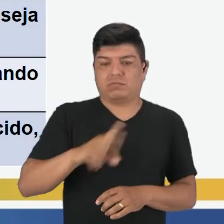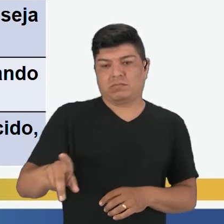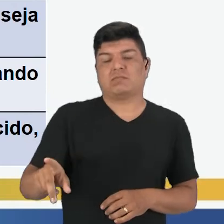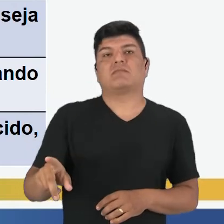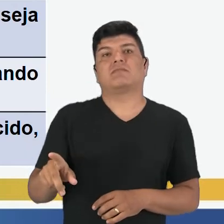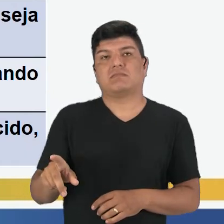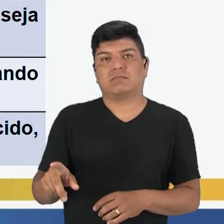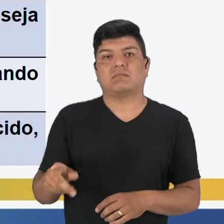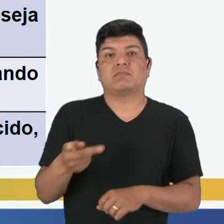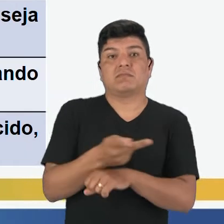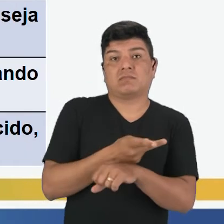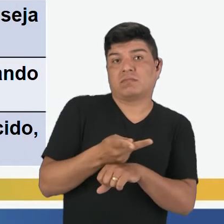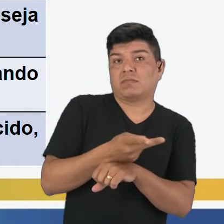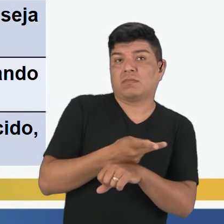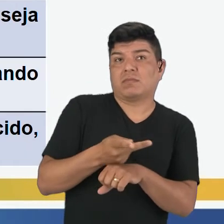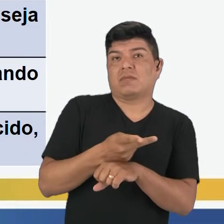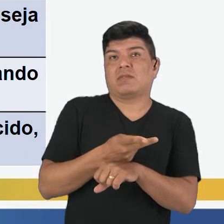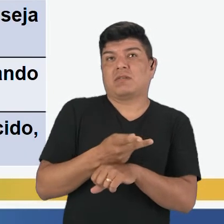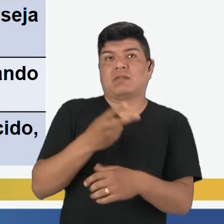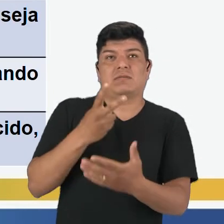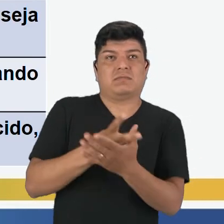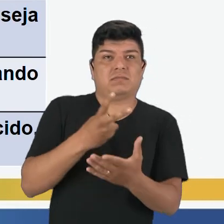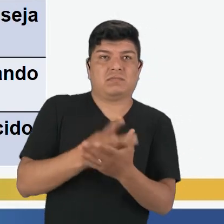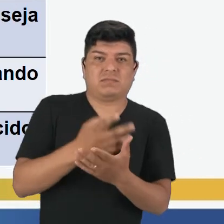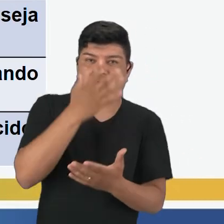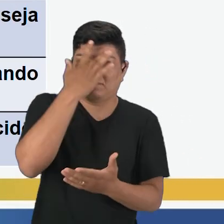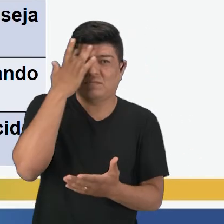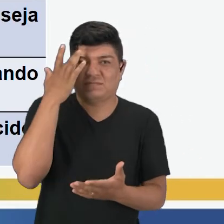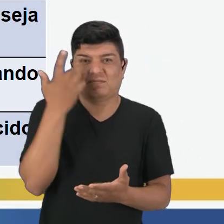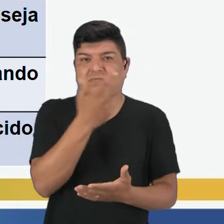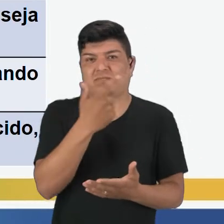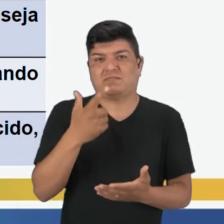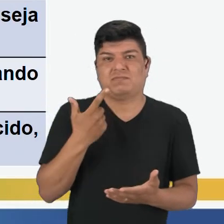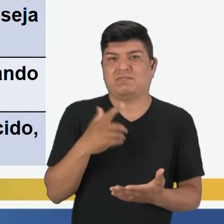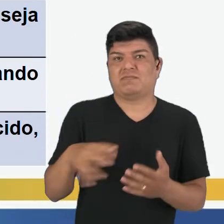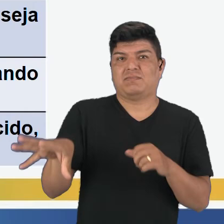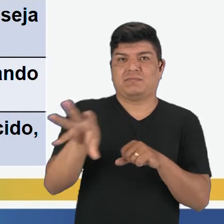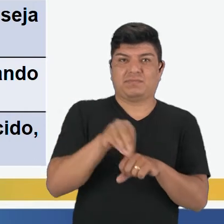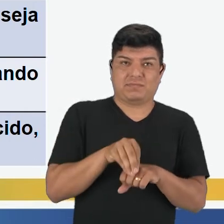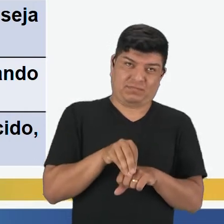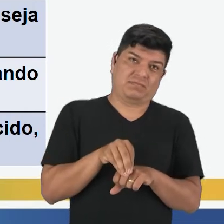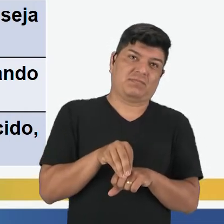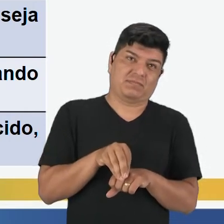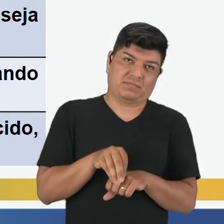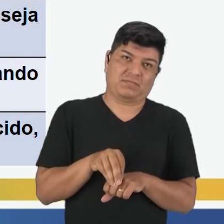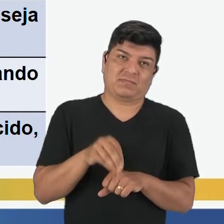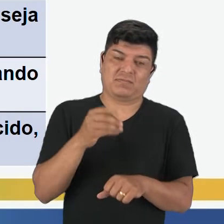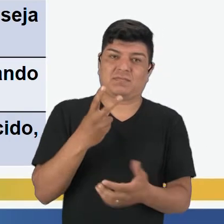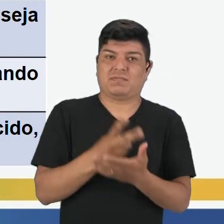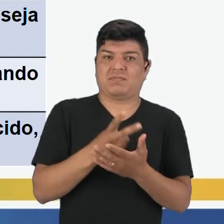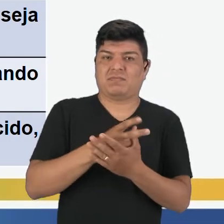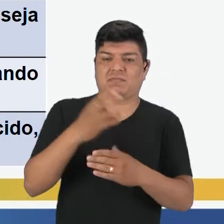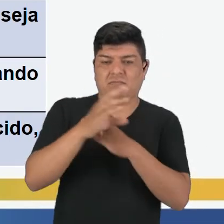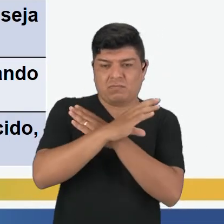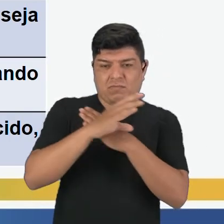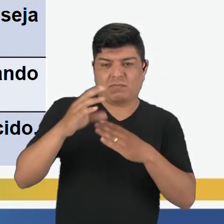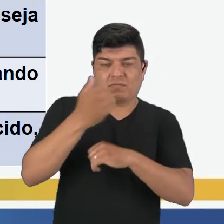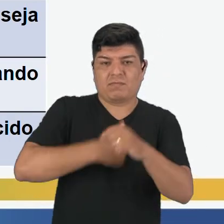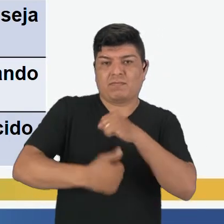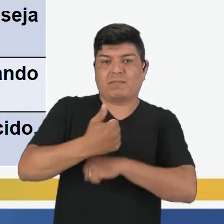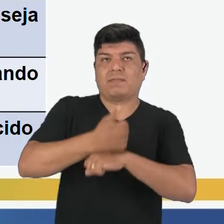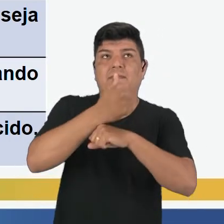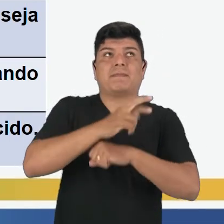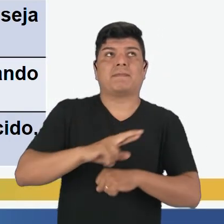Ele procura enganar os incautos, os ignorantes, ele faz um marketing pessoal. Olha, isso não é líder confiável.